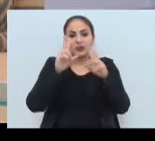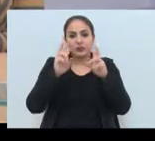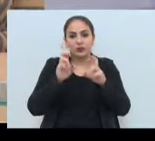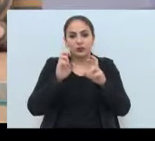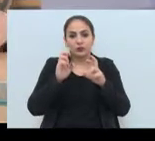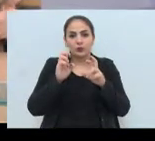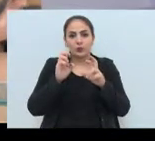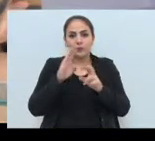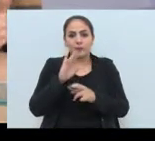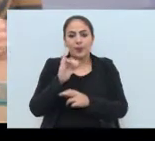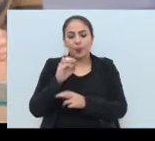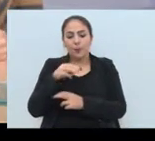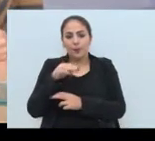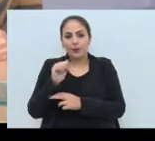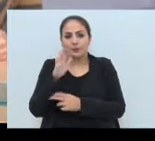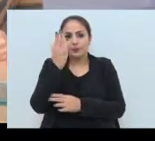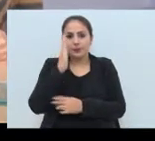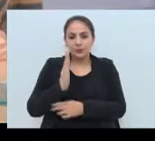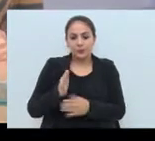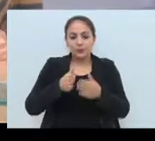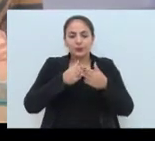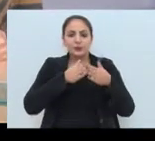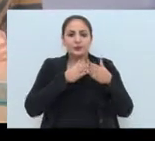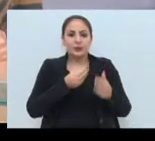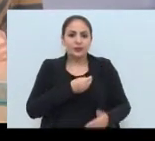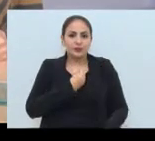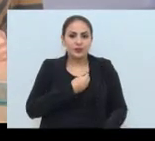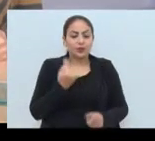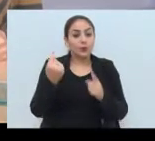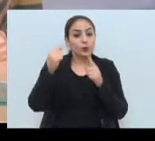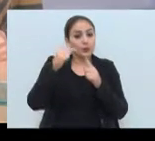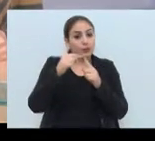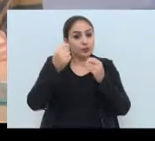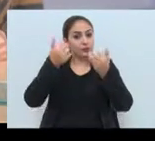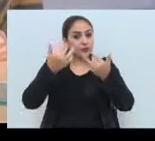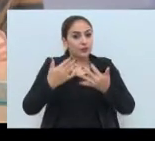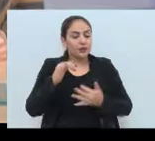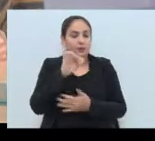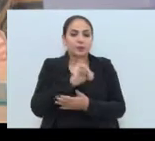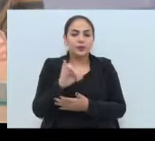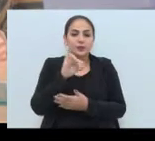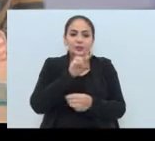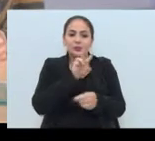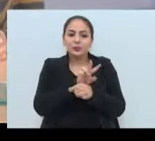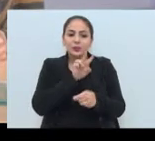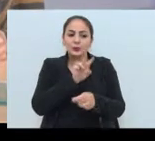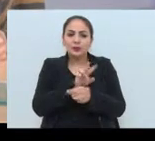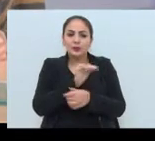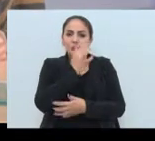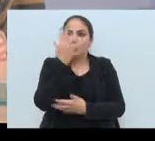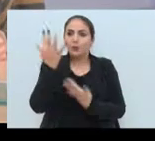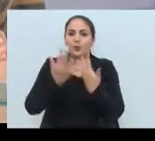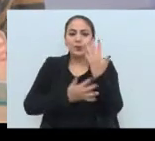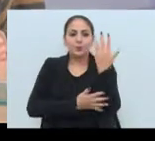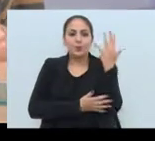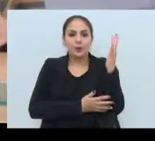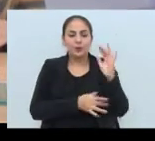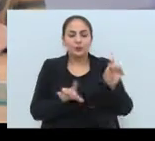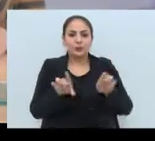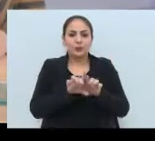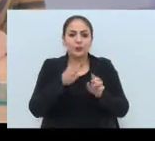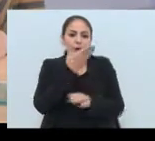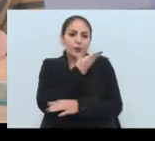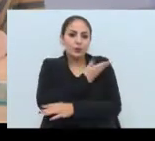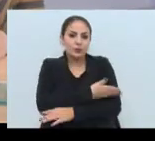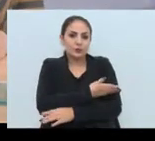Biomas Brasileiros e Defesa da Vida. O objetivo é sensibilizar para a importância do cuidado com o meio ambiente e